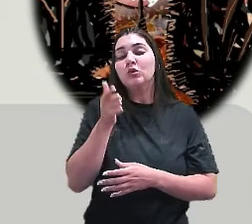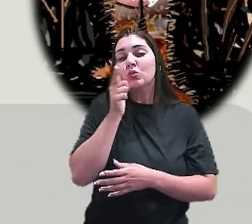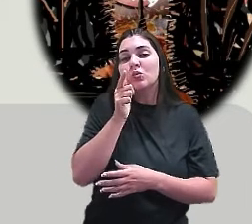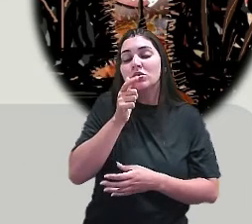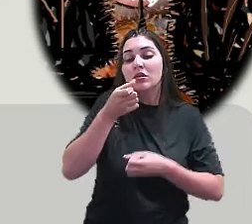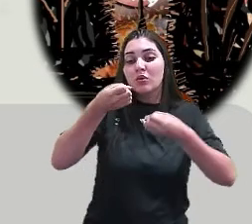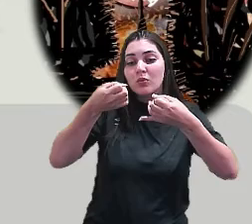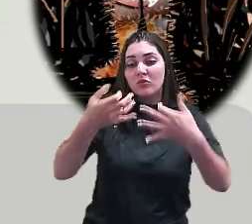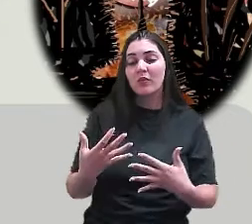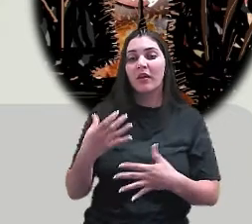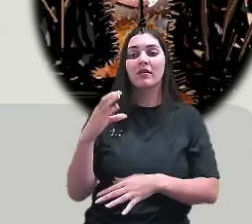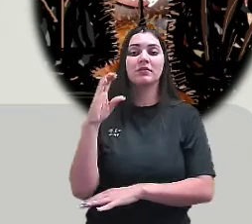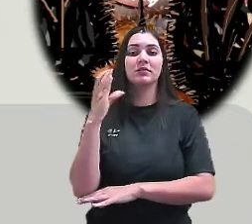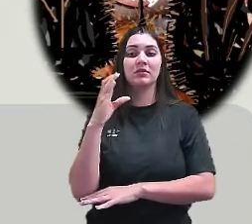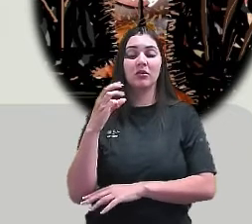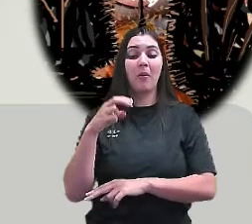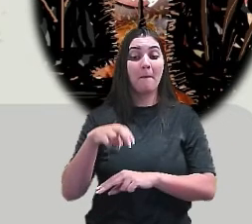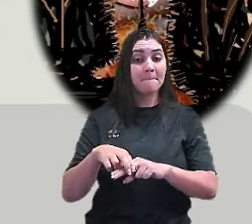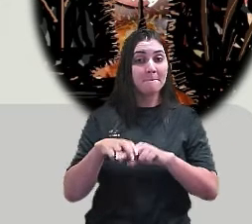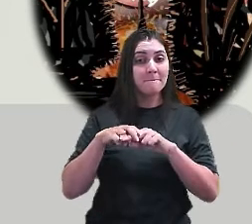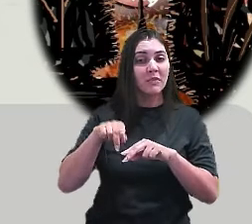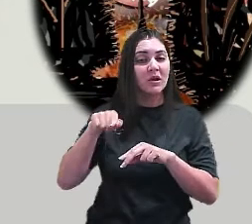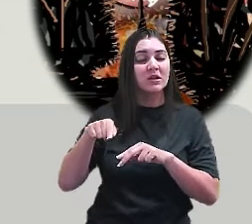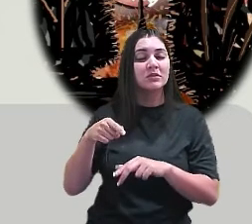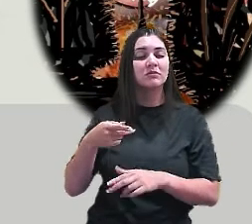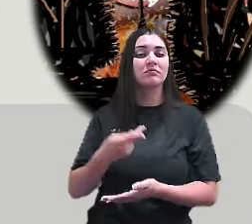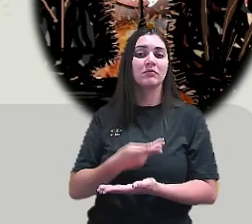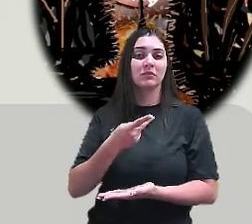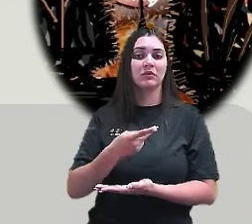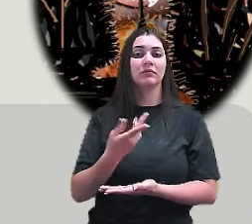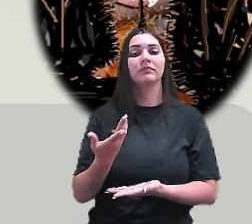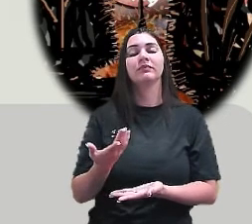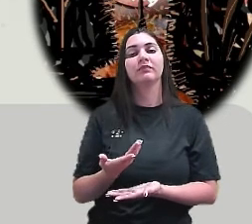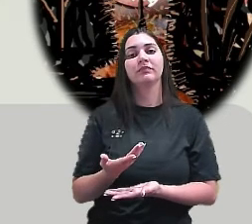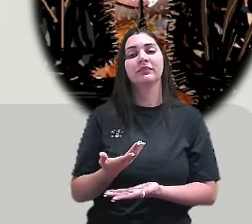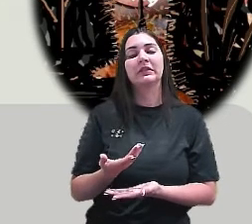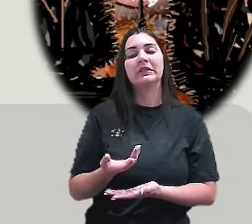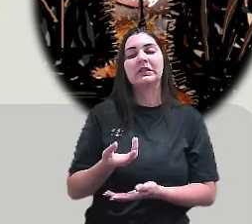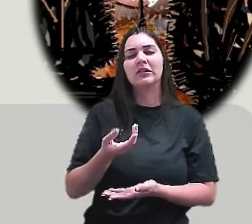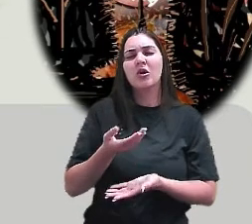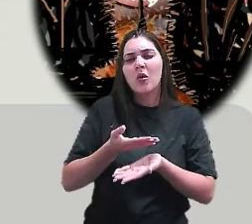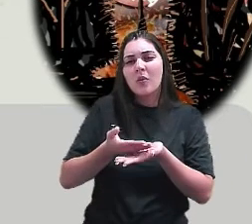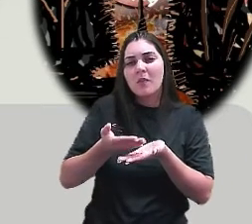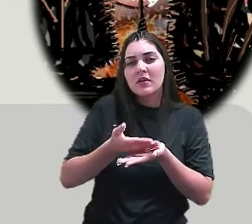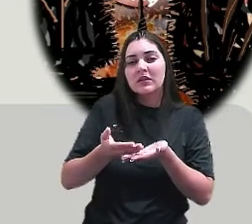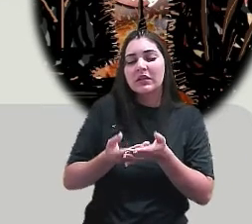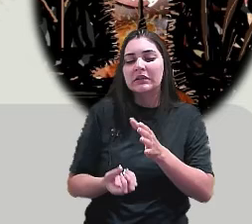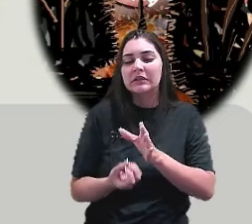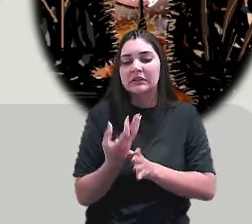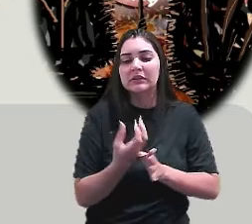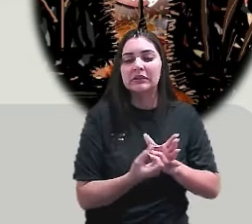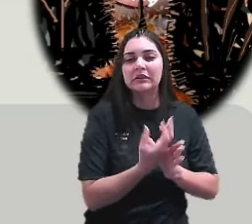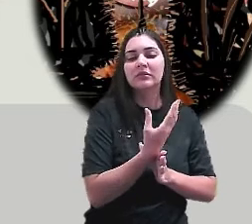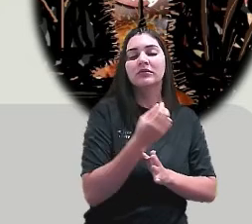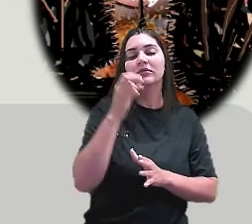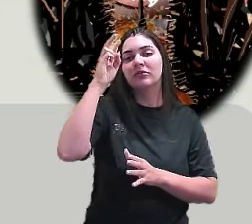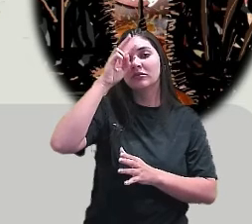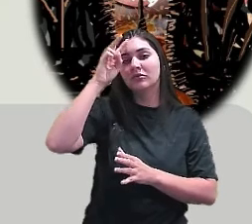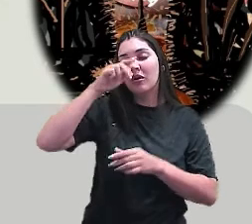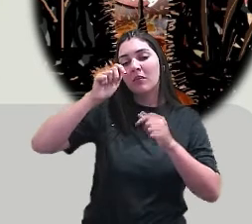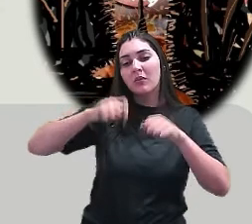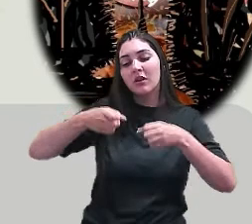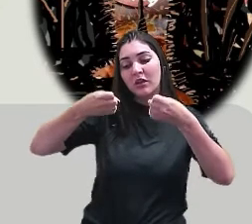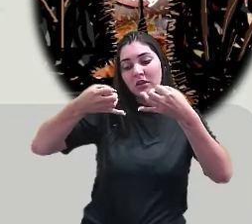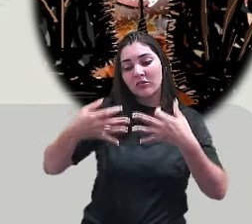explicar cientificamente porque aquilo ocorria. Então, eles não inventavam, começavam a surgir histórias para poder